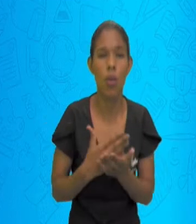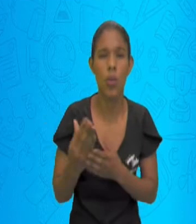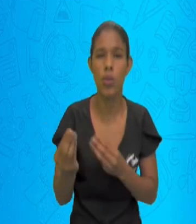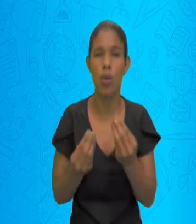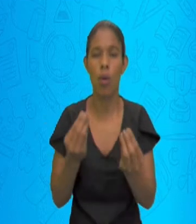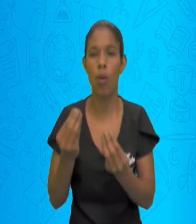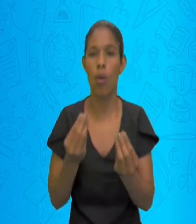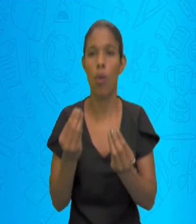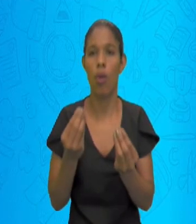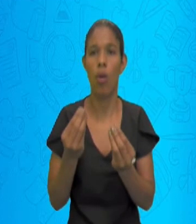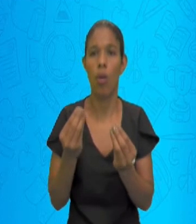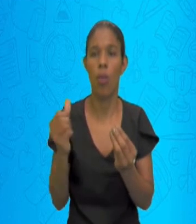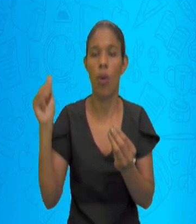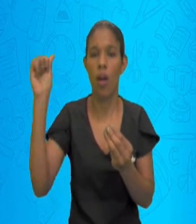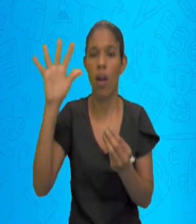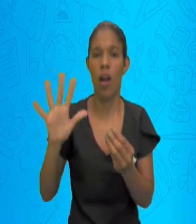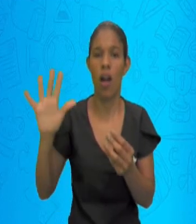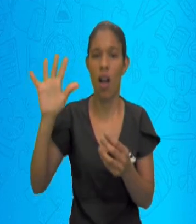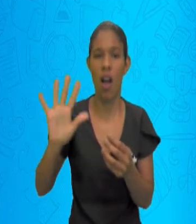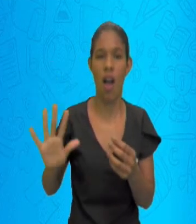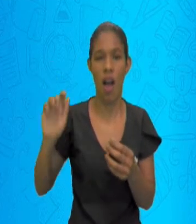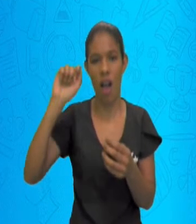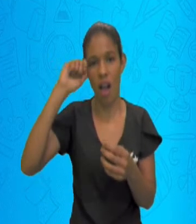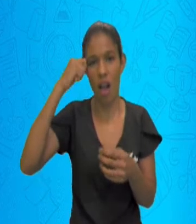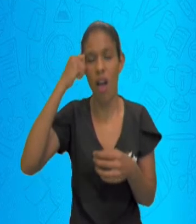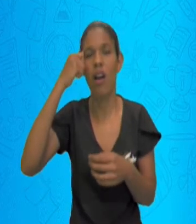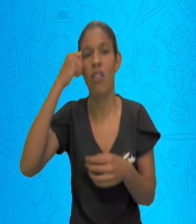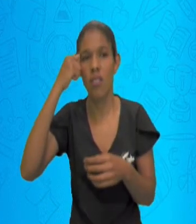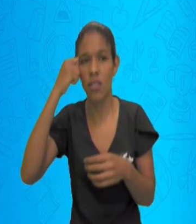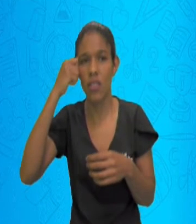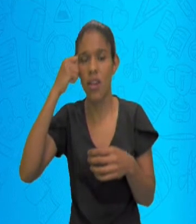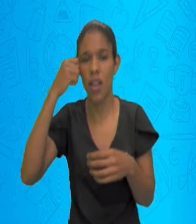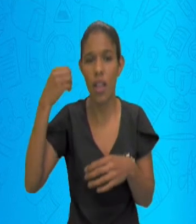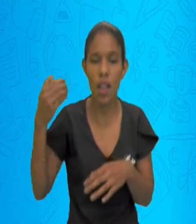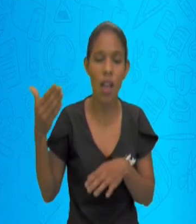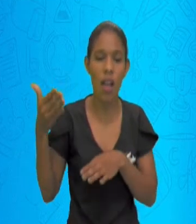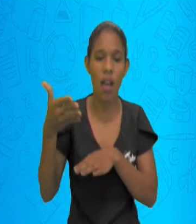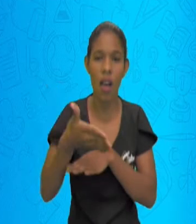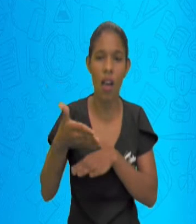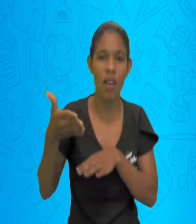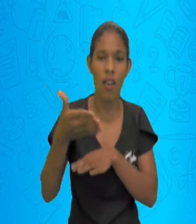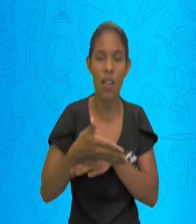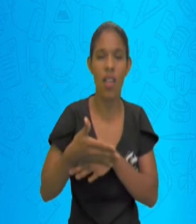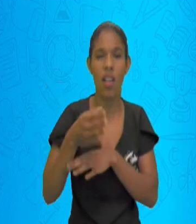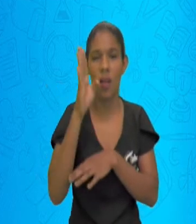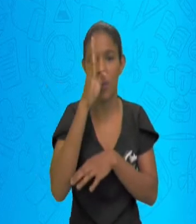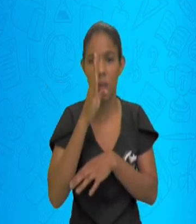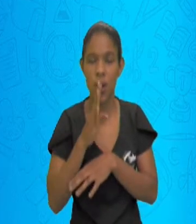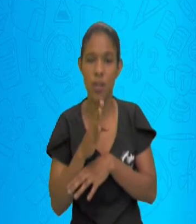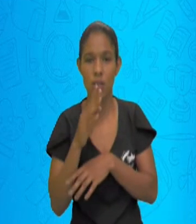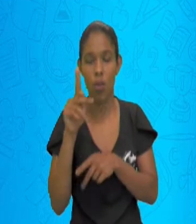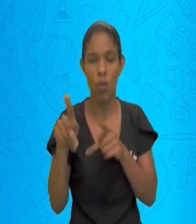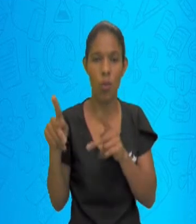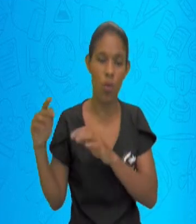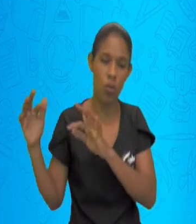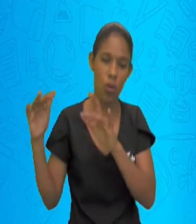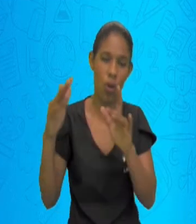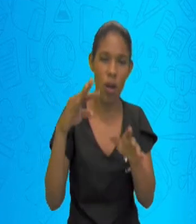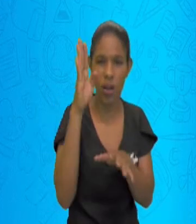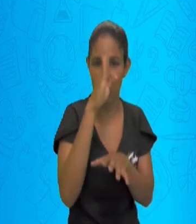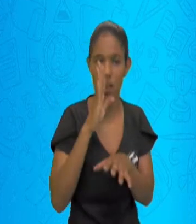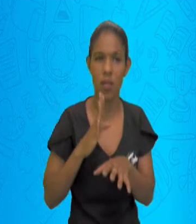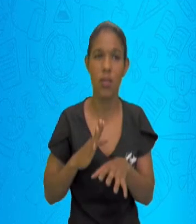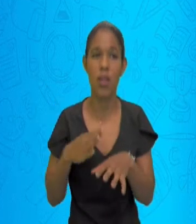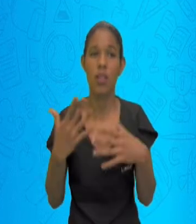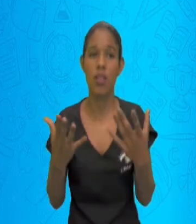África. Por volta do mesmo período, o frevo passou também a ser praticado no Recife, e o maracatu ganhou